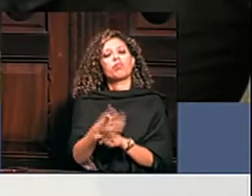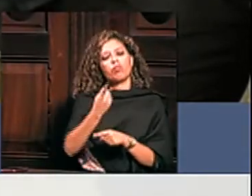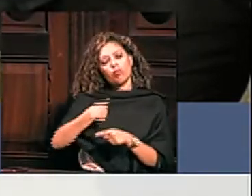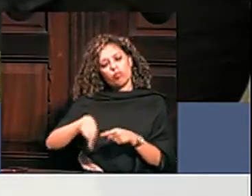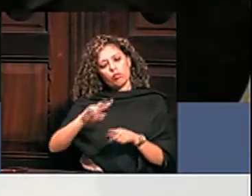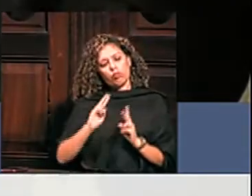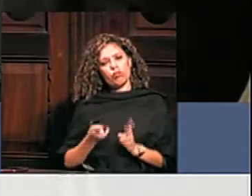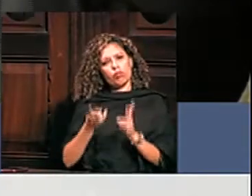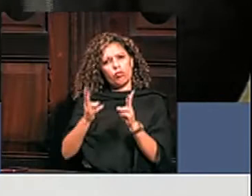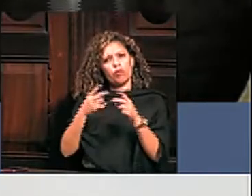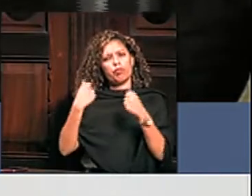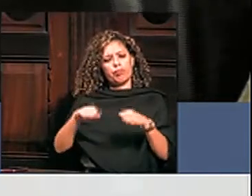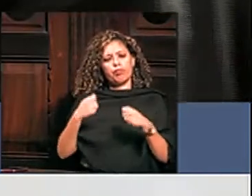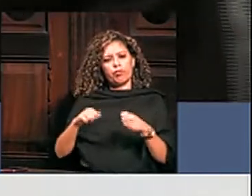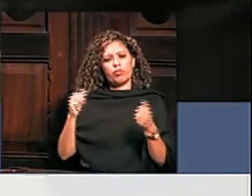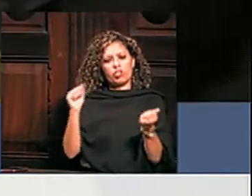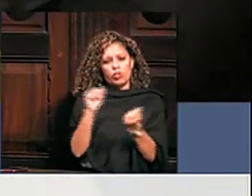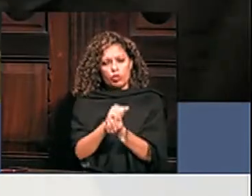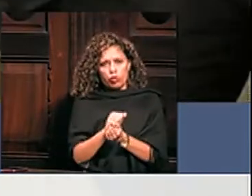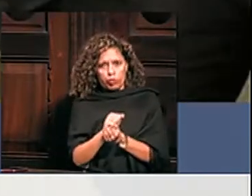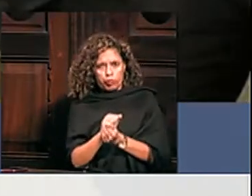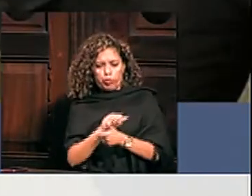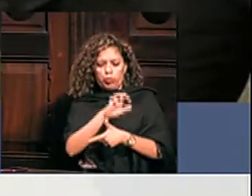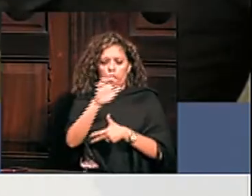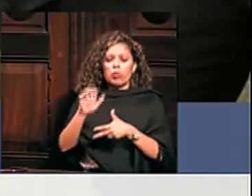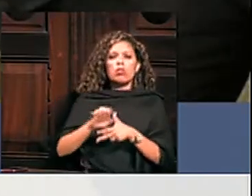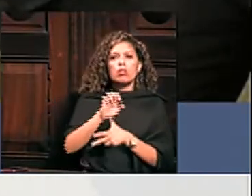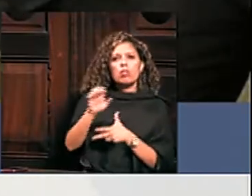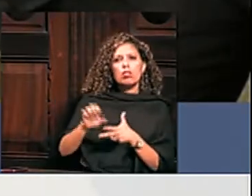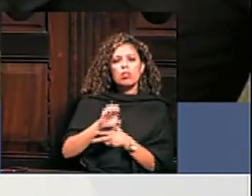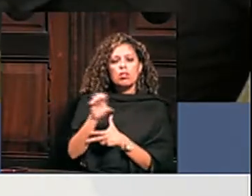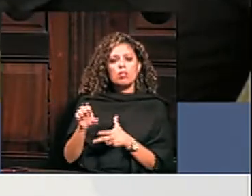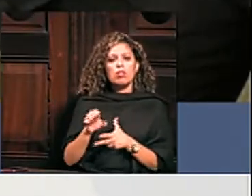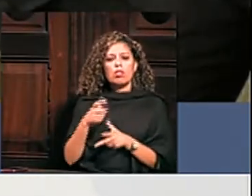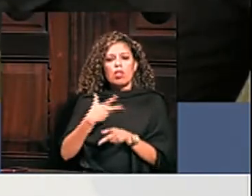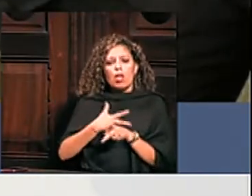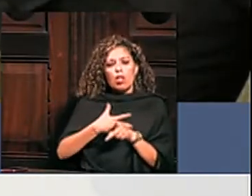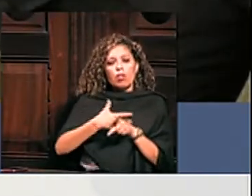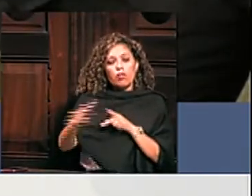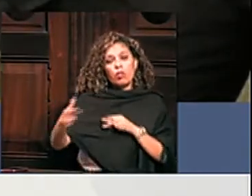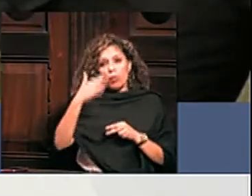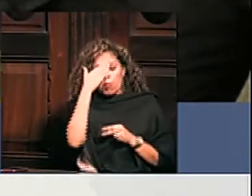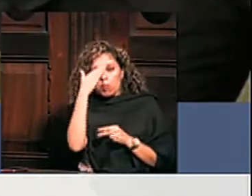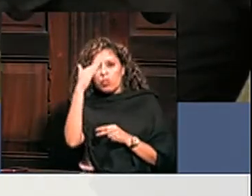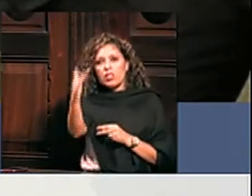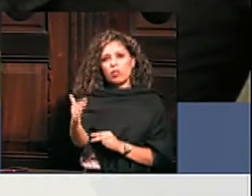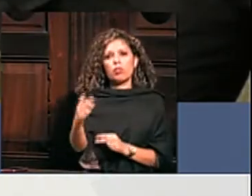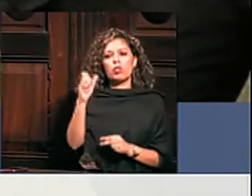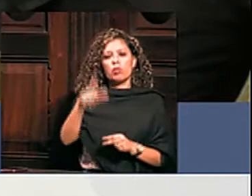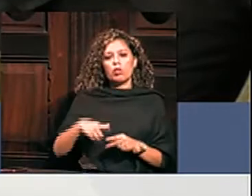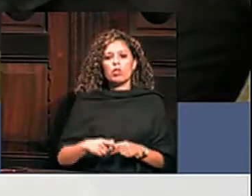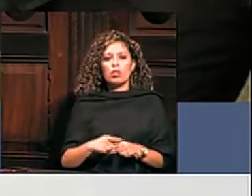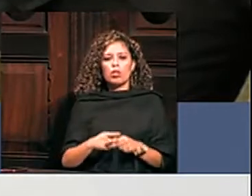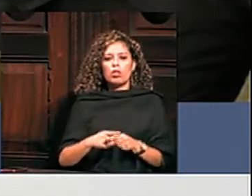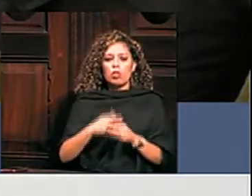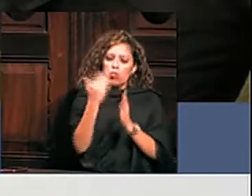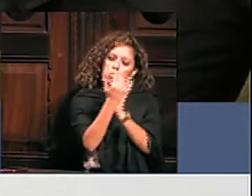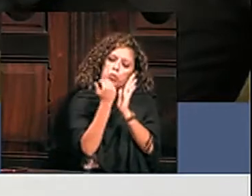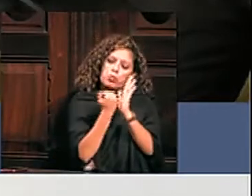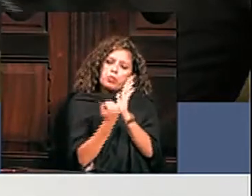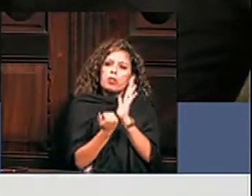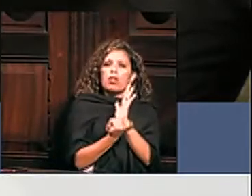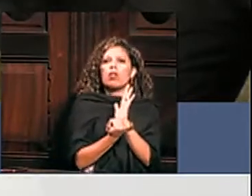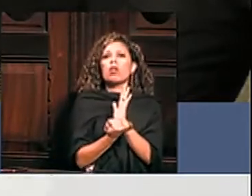ainda alcançar junto ao Poder Executivo a vitória final, que é o plano de carreira dos